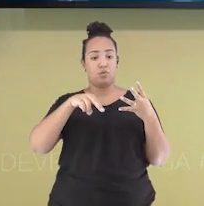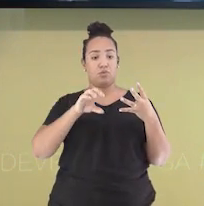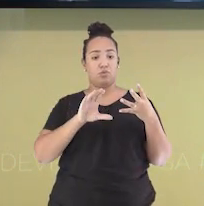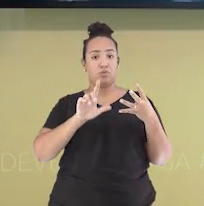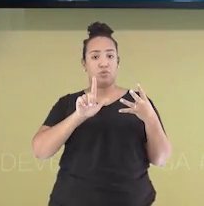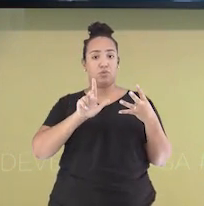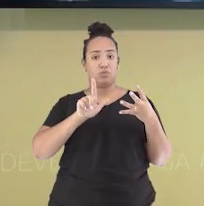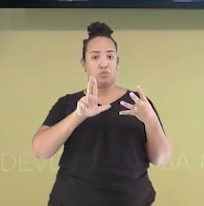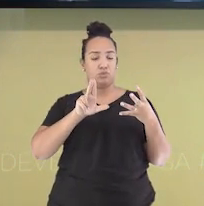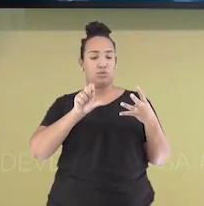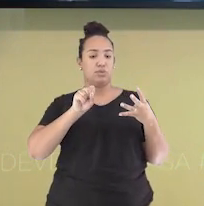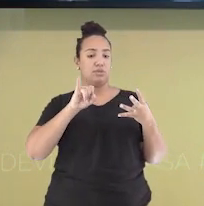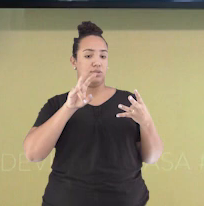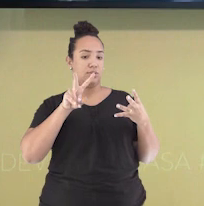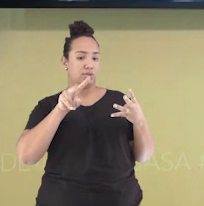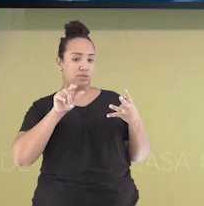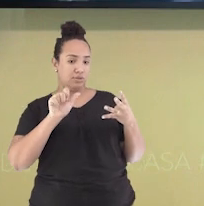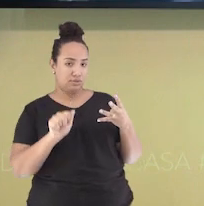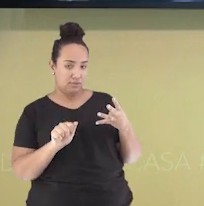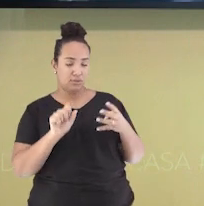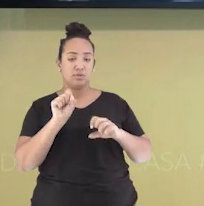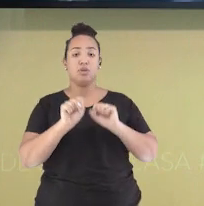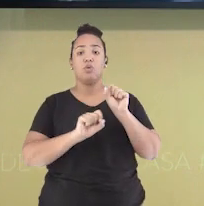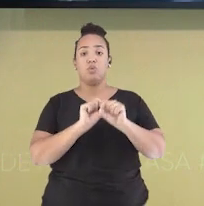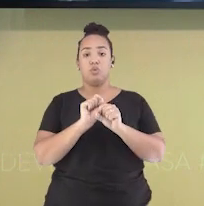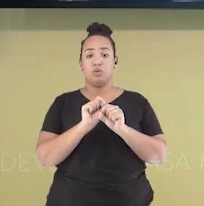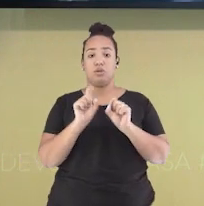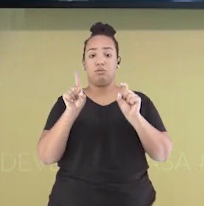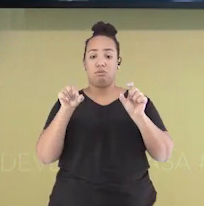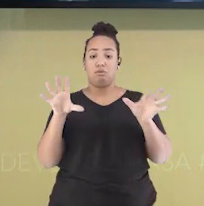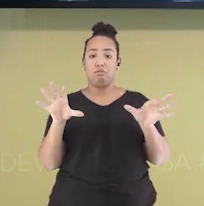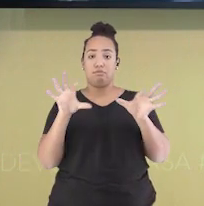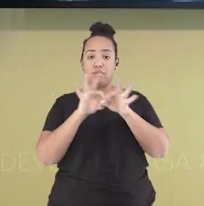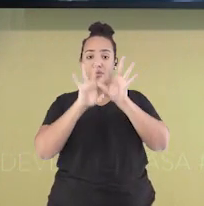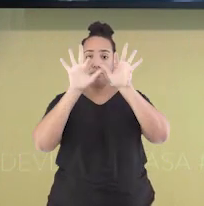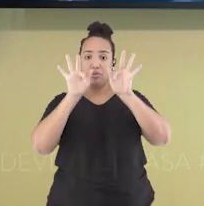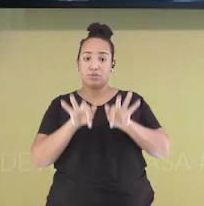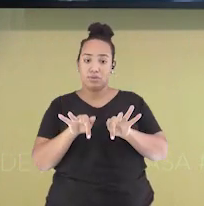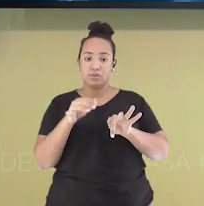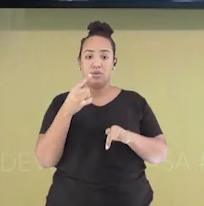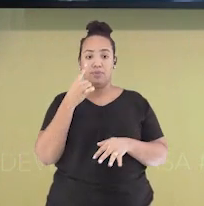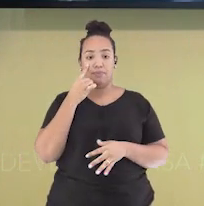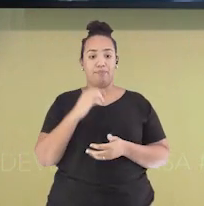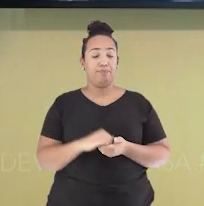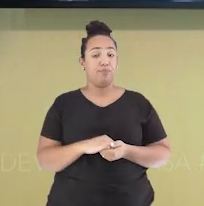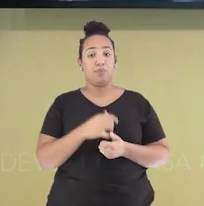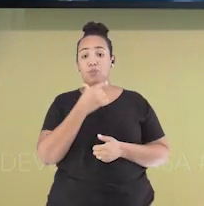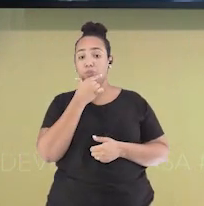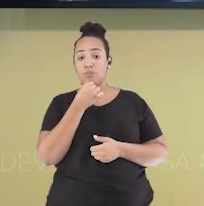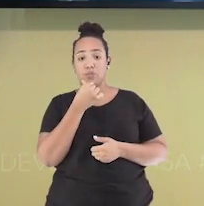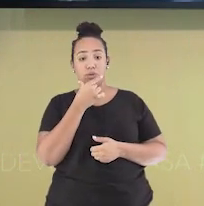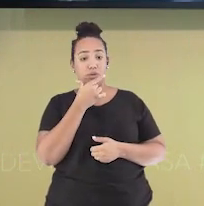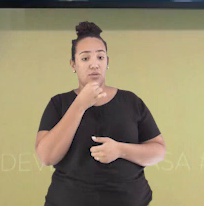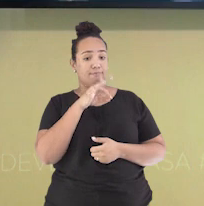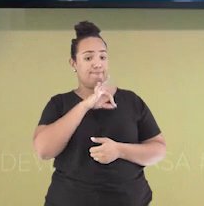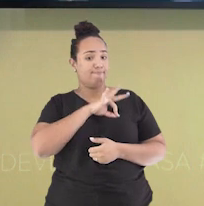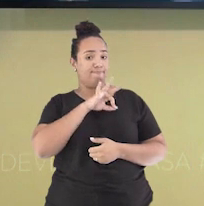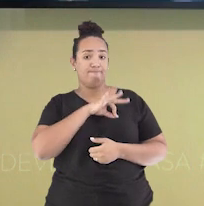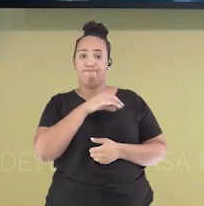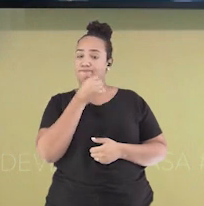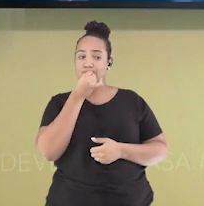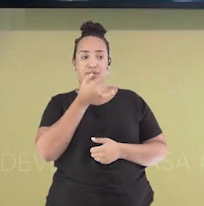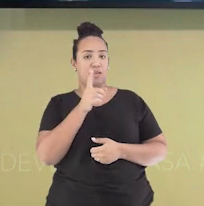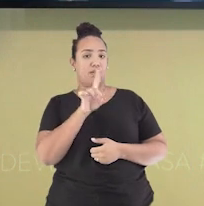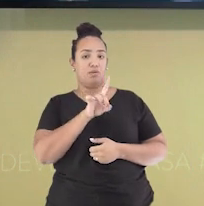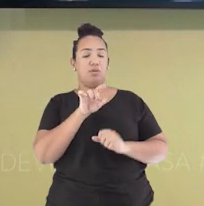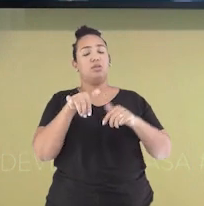relação de conclusão entre um termo e outro. Observe esses exemplos. Paula não estava recebendo bem, então decidiu